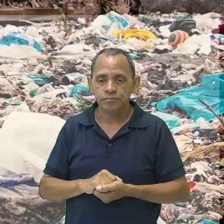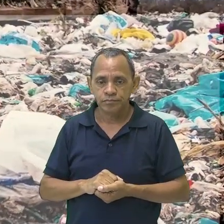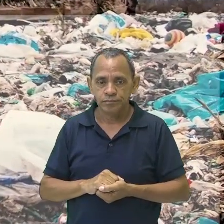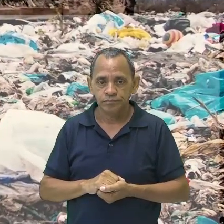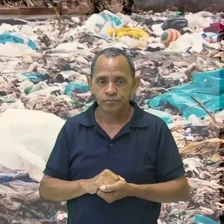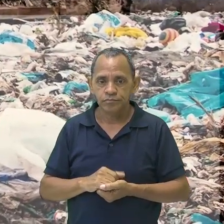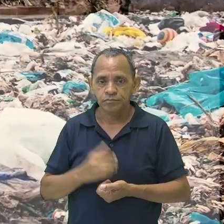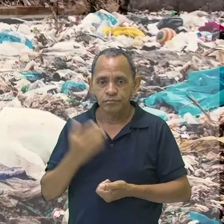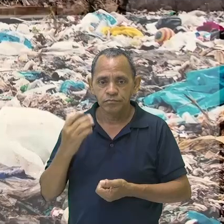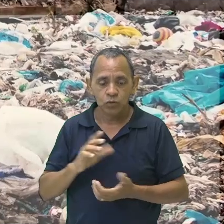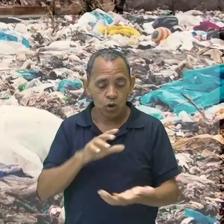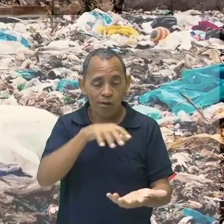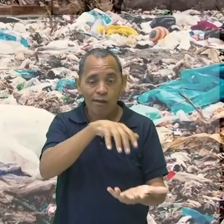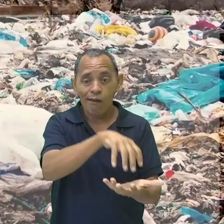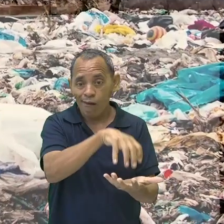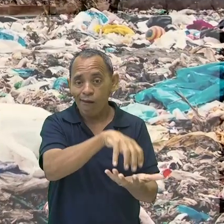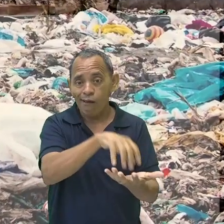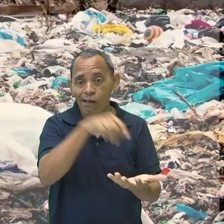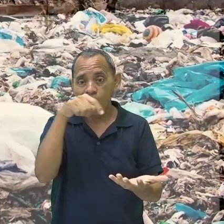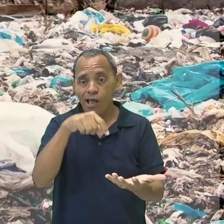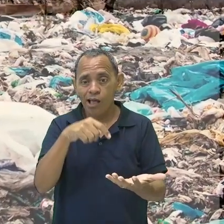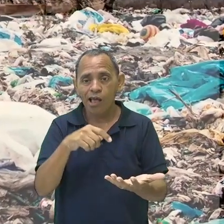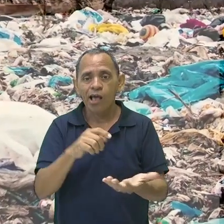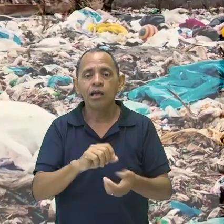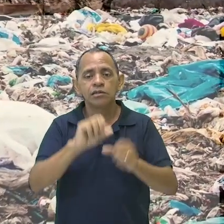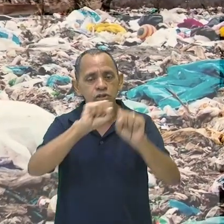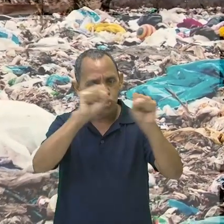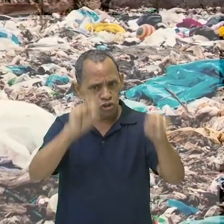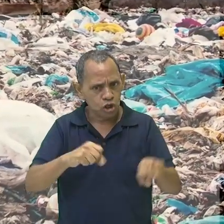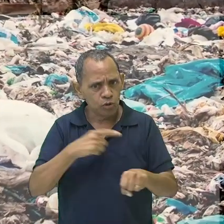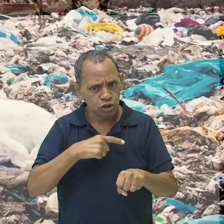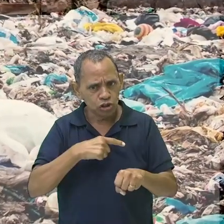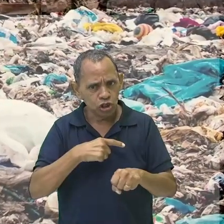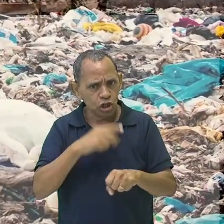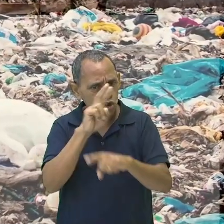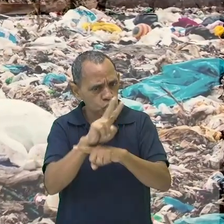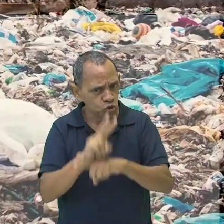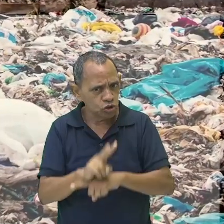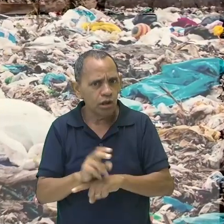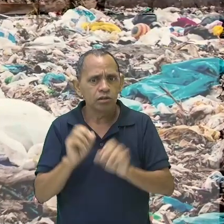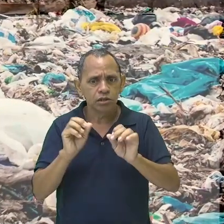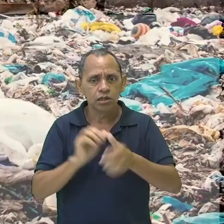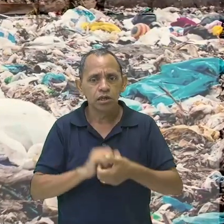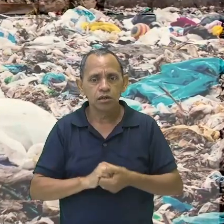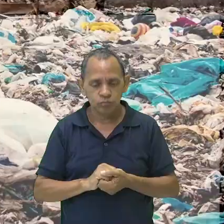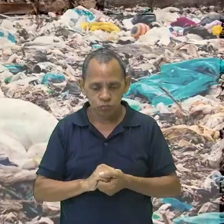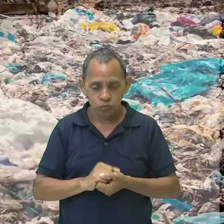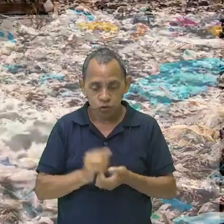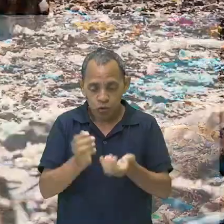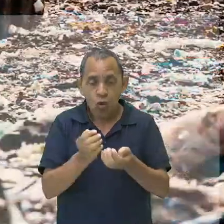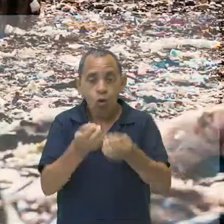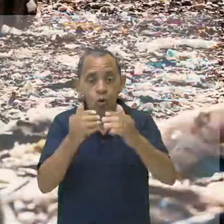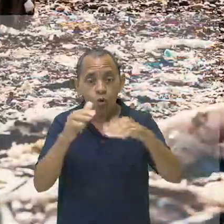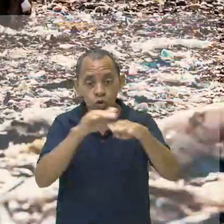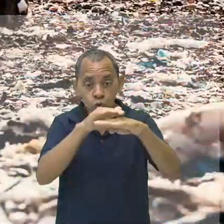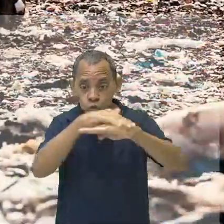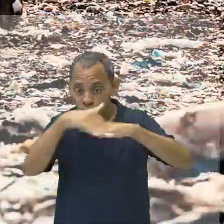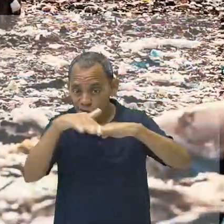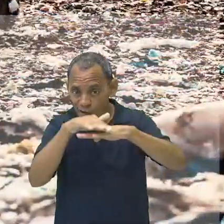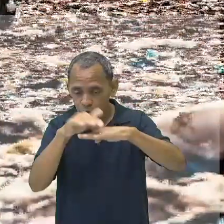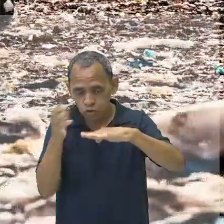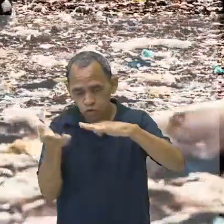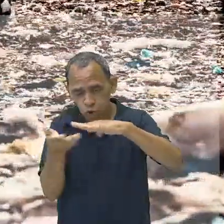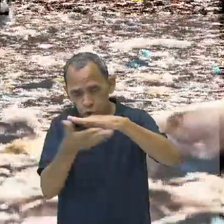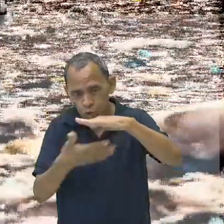de tratamento de lixo, onde o solo é impermeabilizado e preparado para receber lixo orgânico, que é colocado